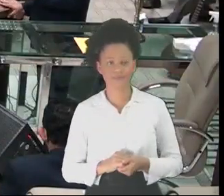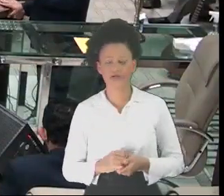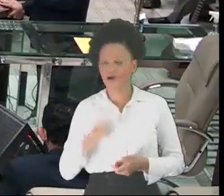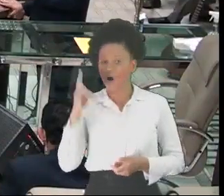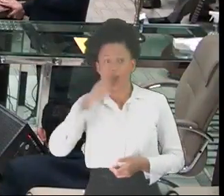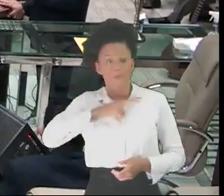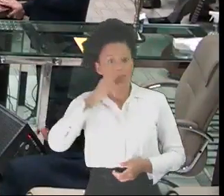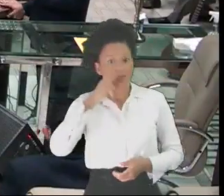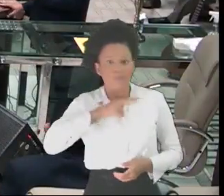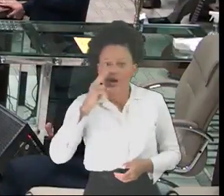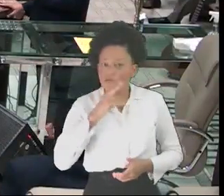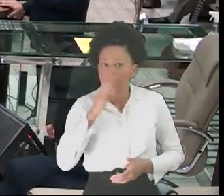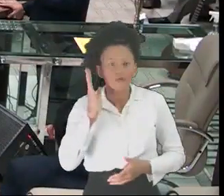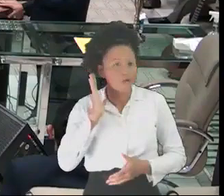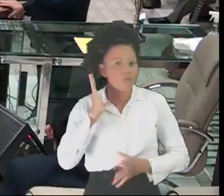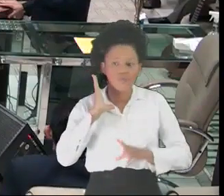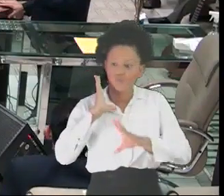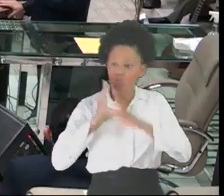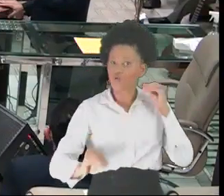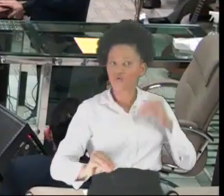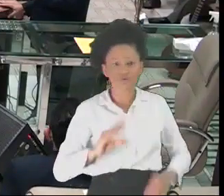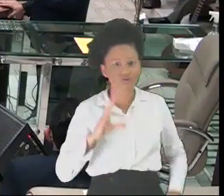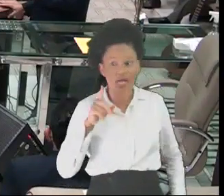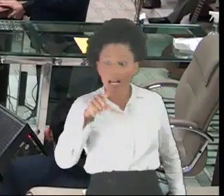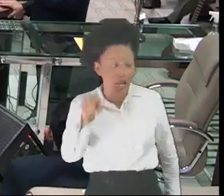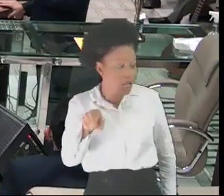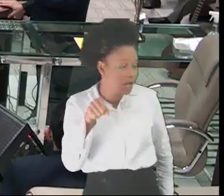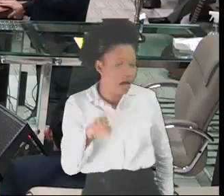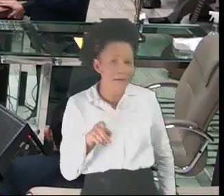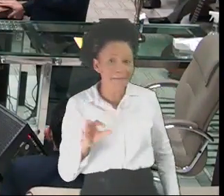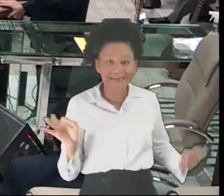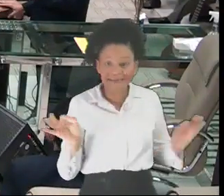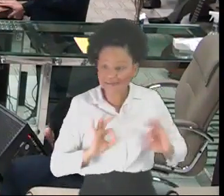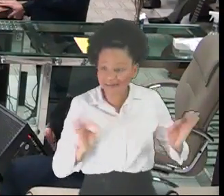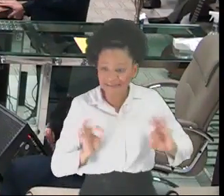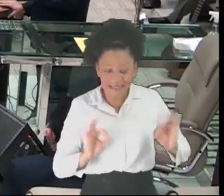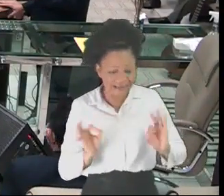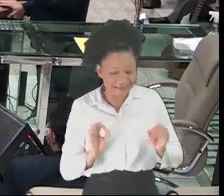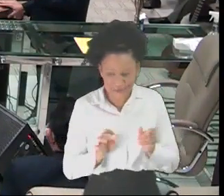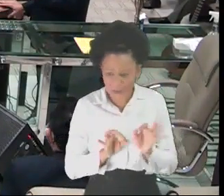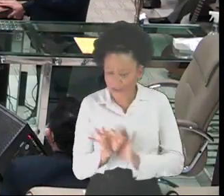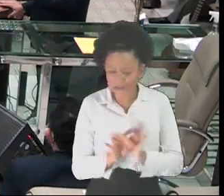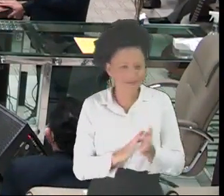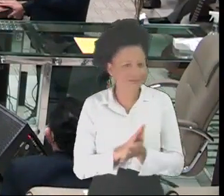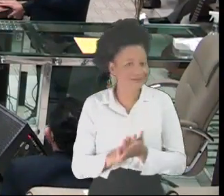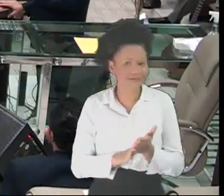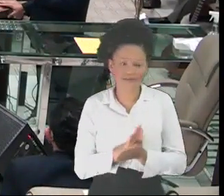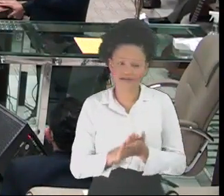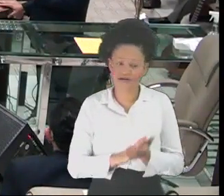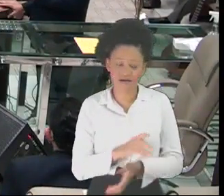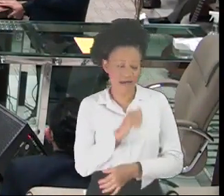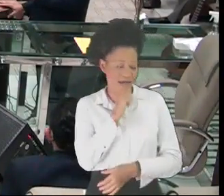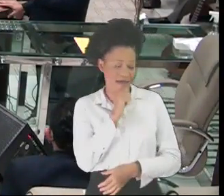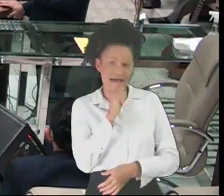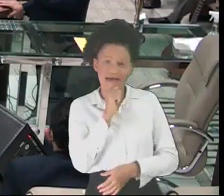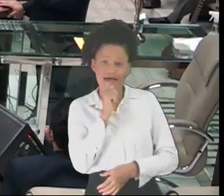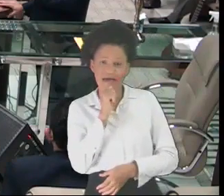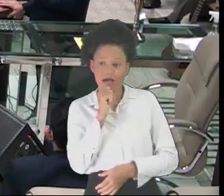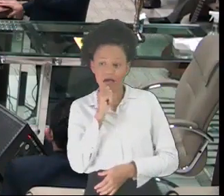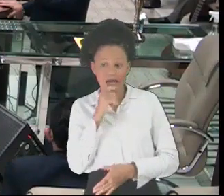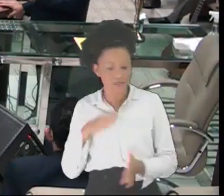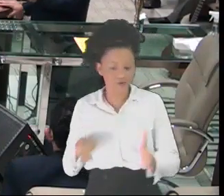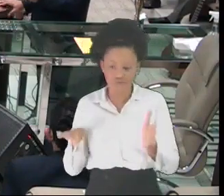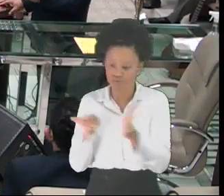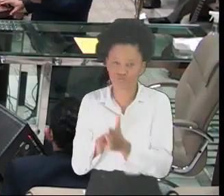Apressa-te, escapa-te para ali, porque nada poderei fazer enquanto não tiveres ali